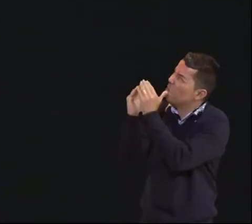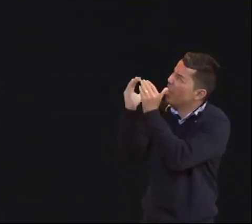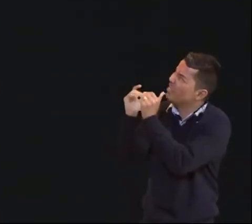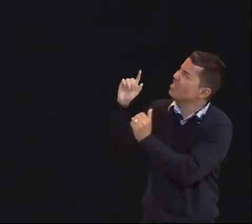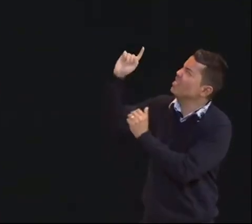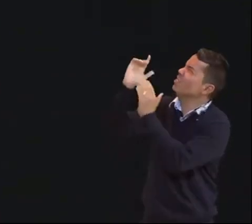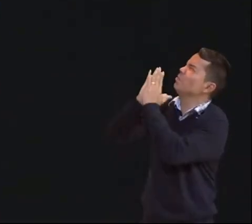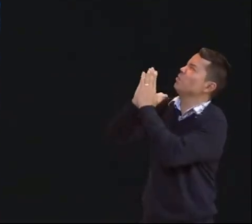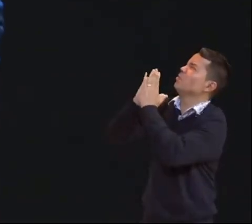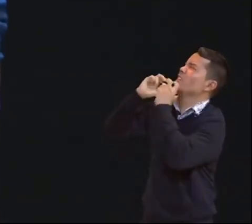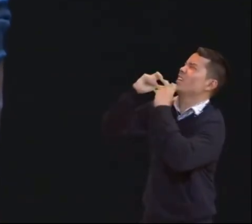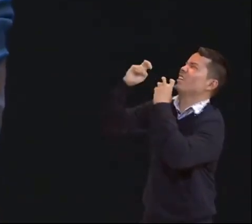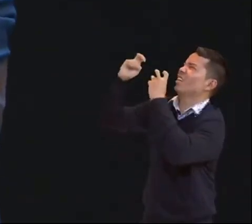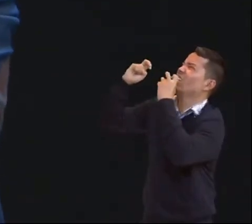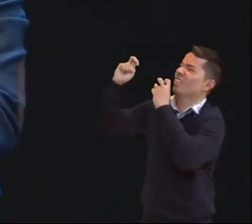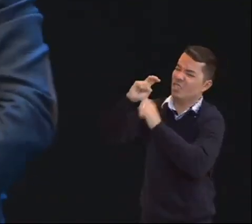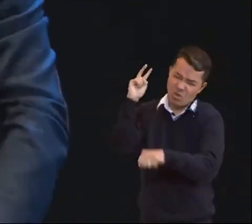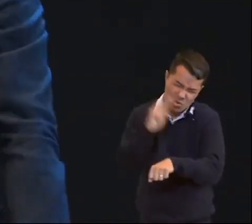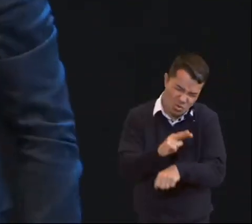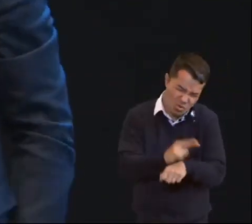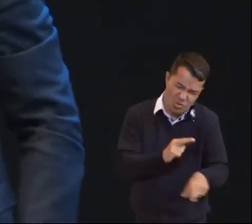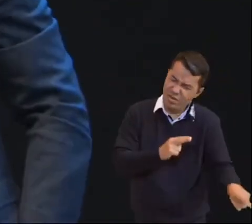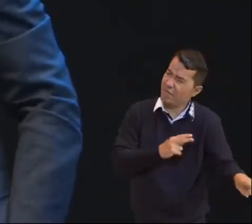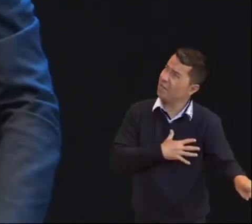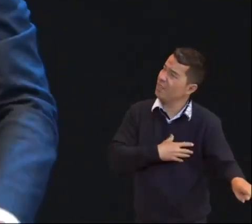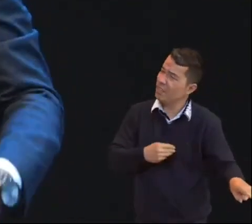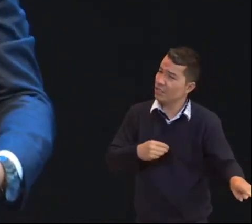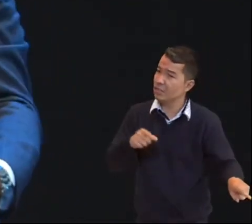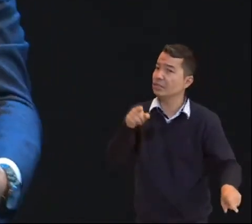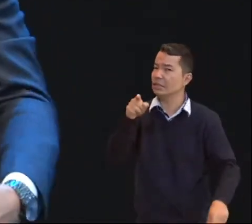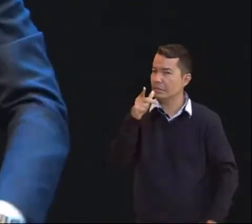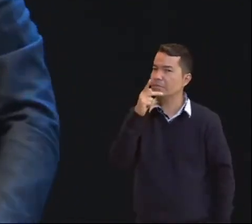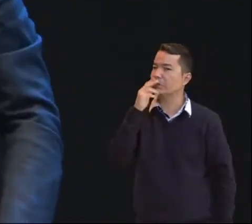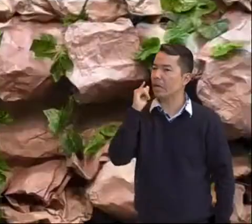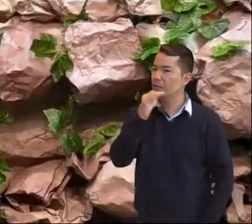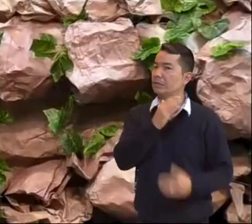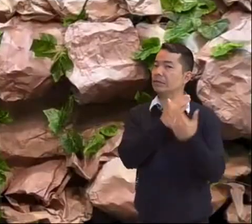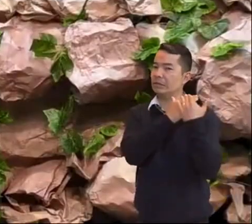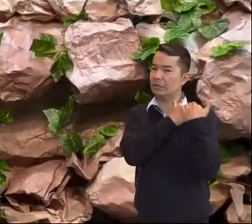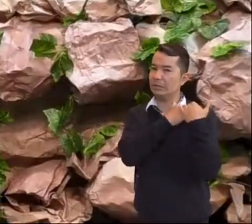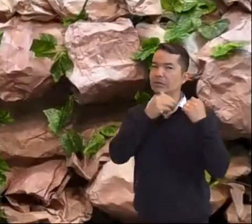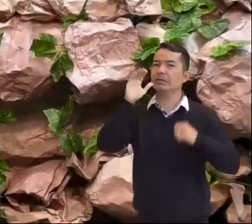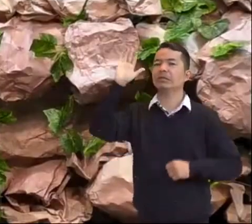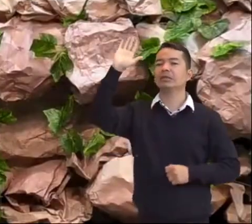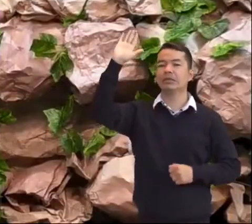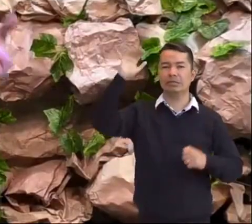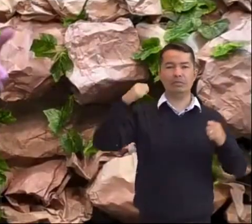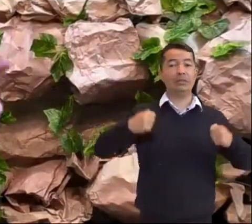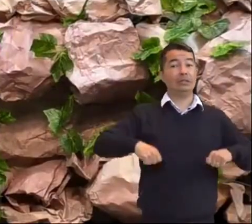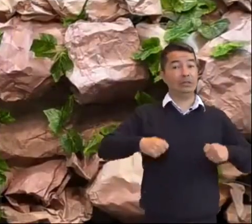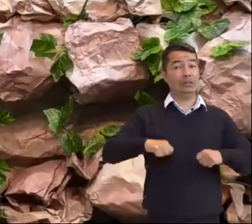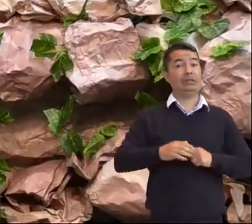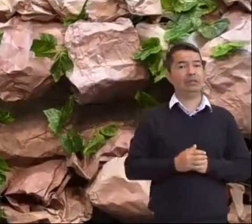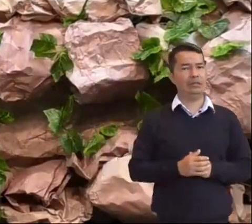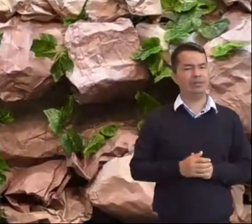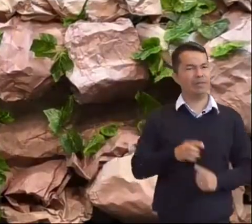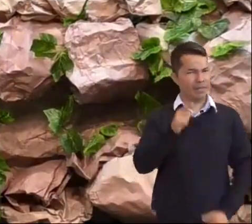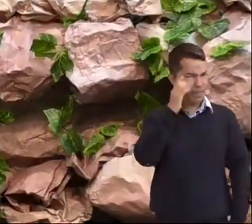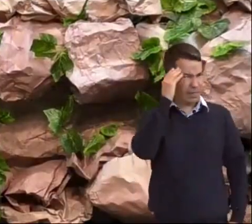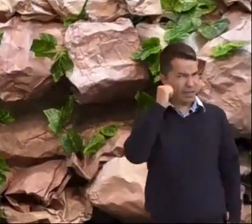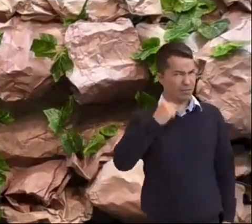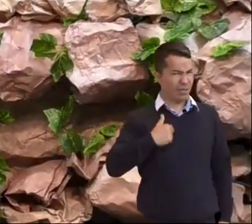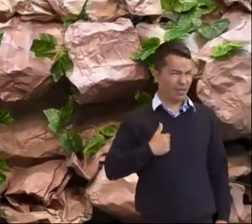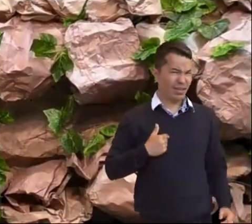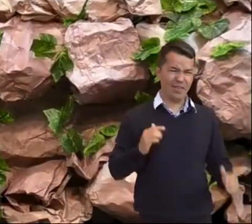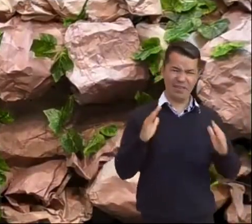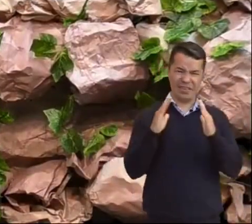eles, orem com eles. Uma coisa que eu tenho experimentado na minha casa é o privilégio de orar com o